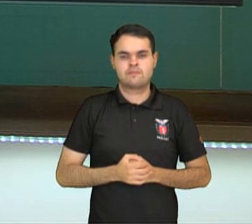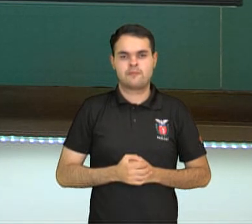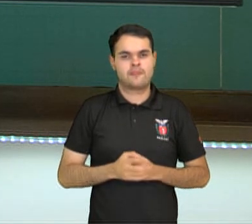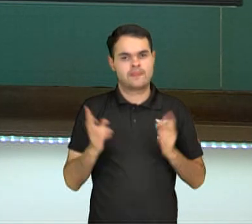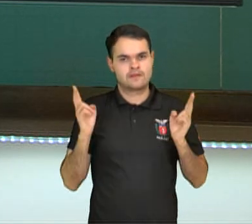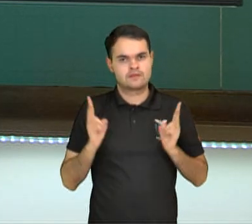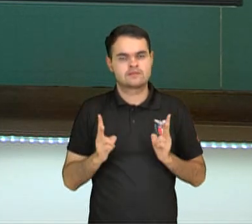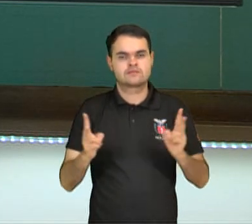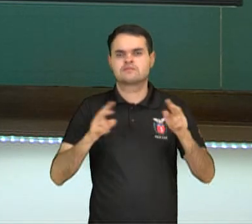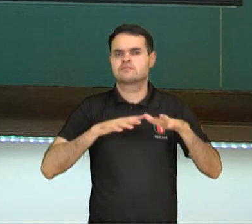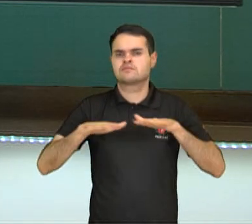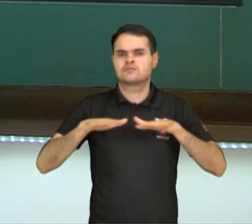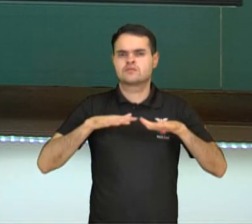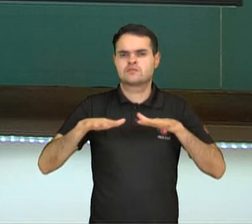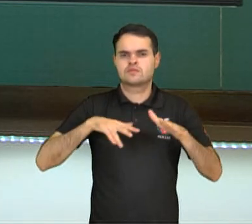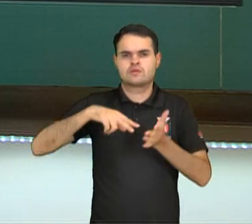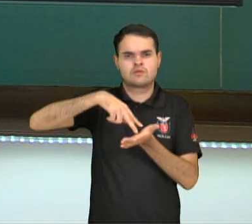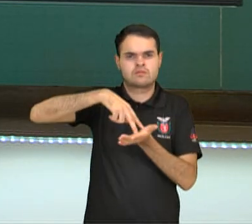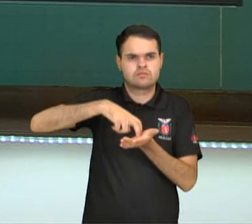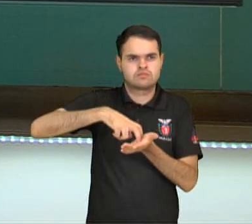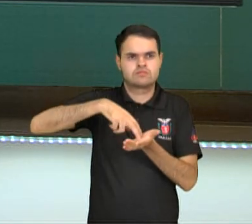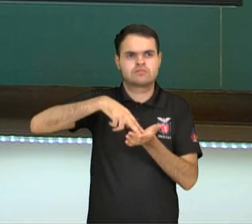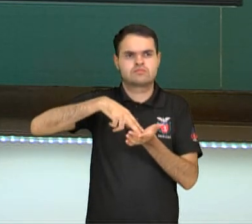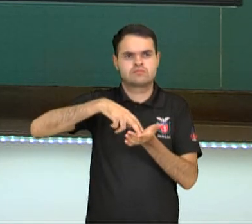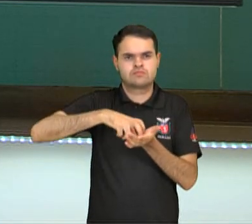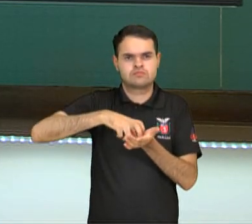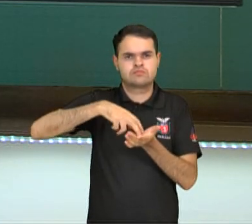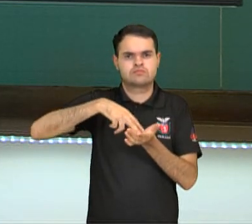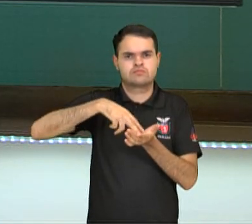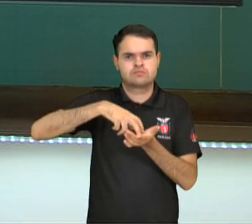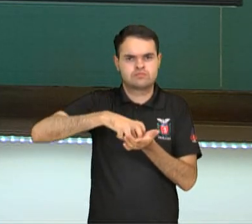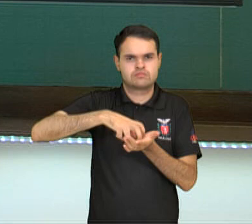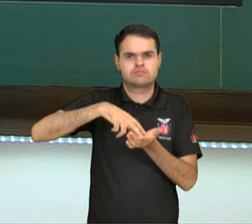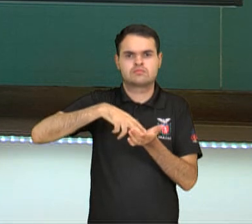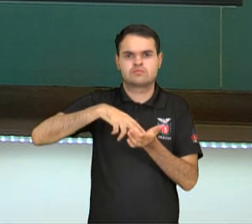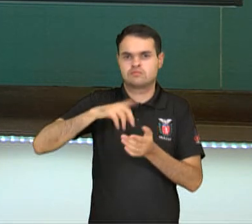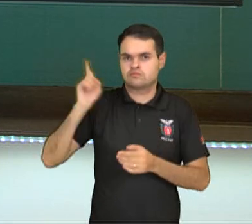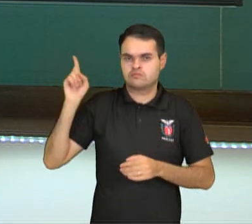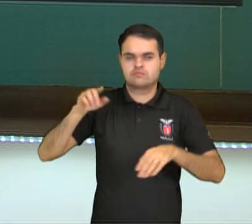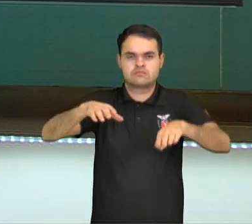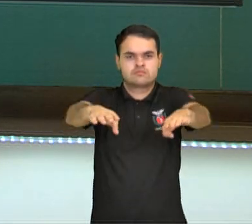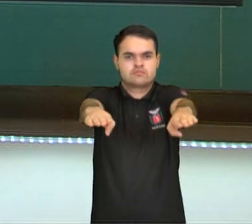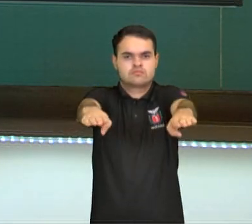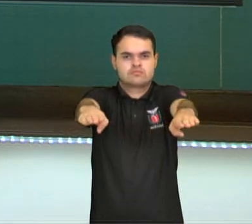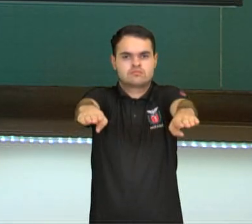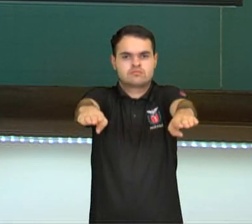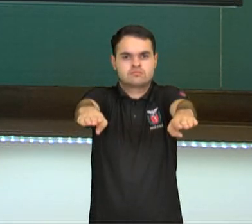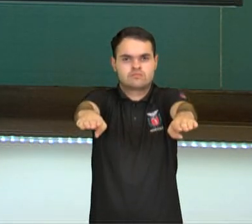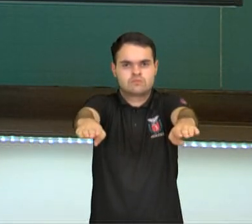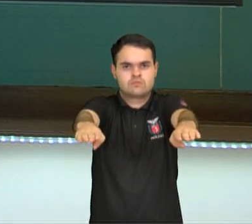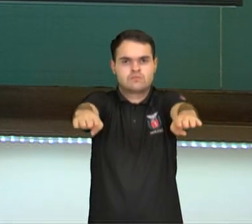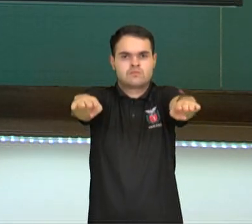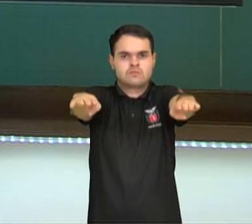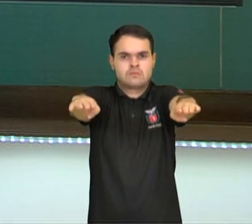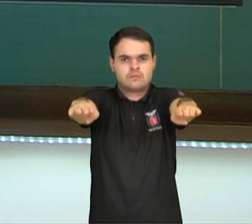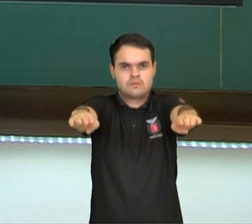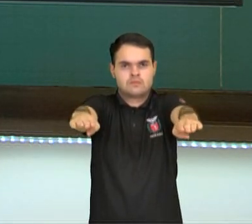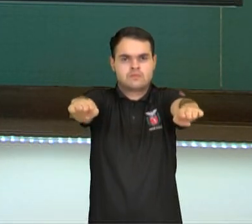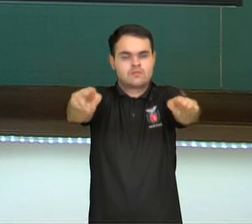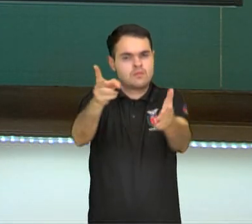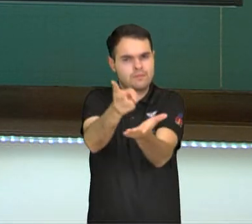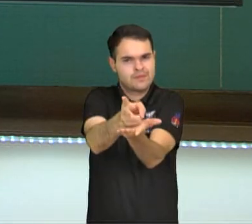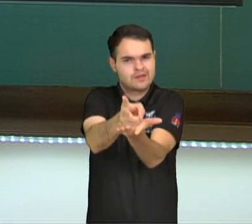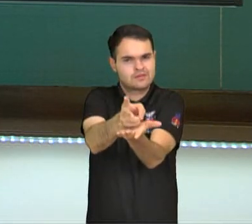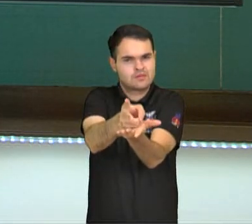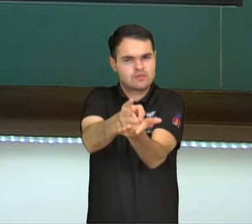Continuando o movimento, né? Você agachou, agora você estende as pernas e volta para a posição inicial, né? Então a gente viu a sequência do